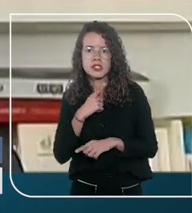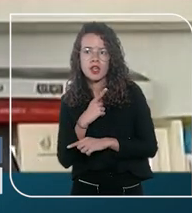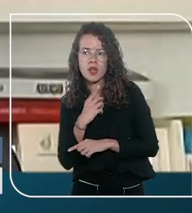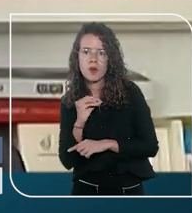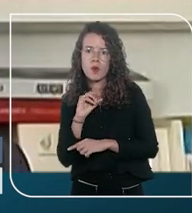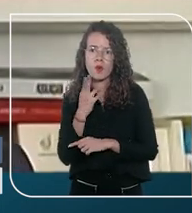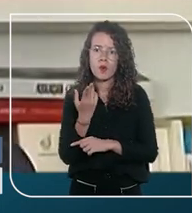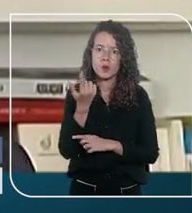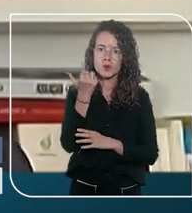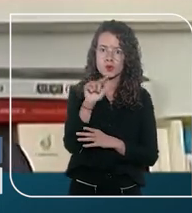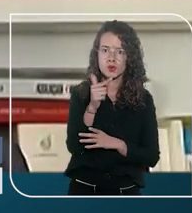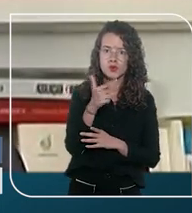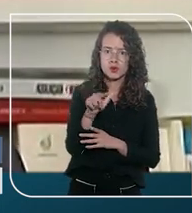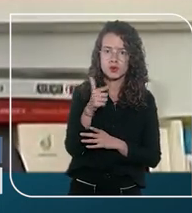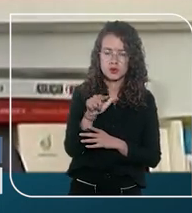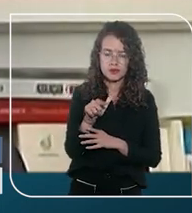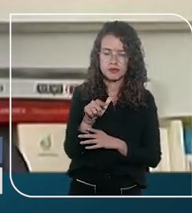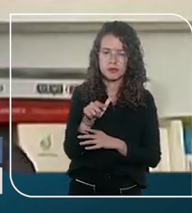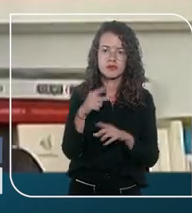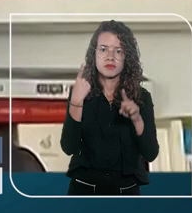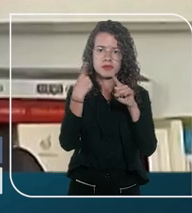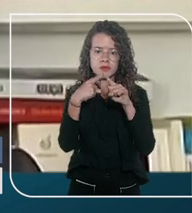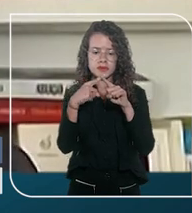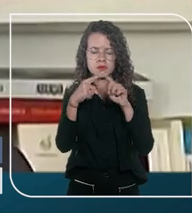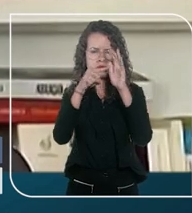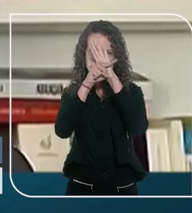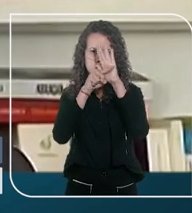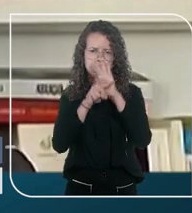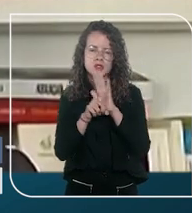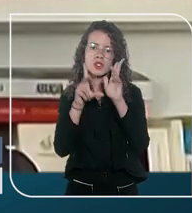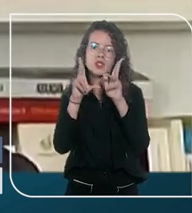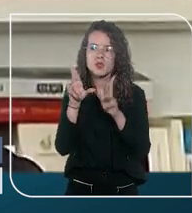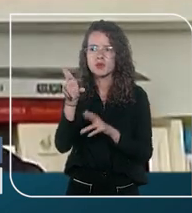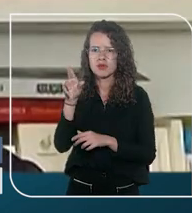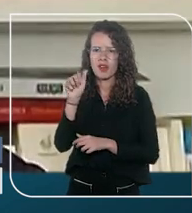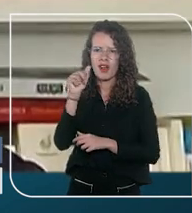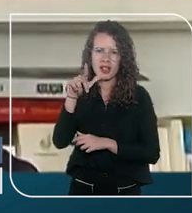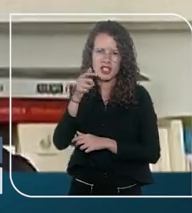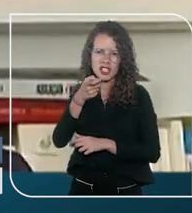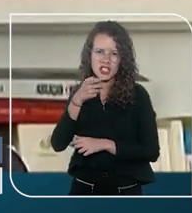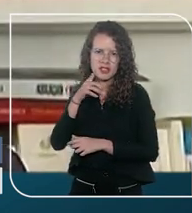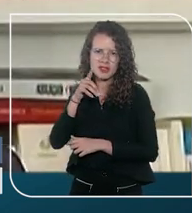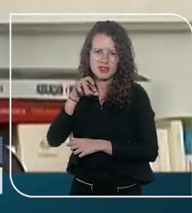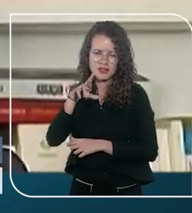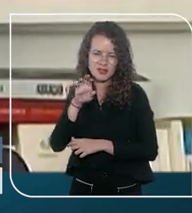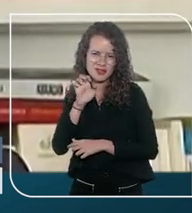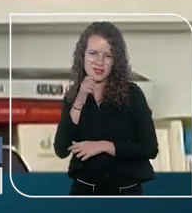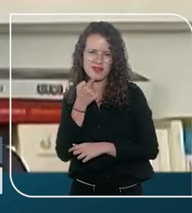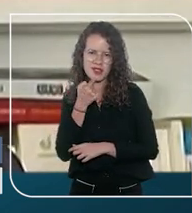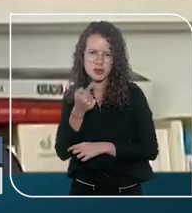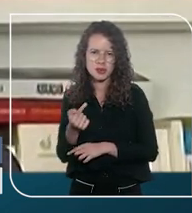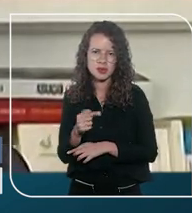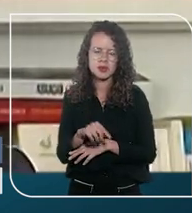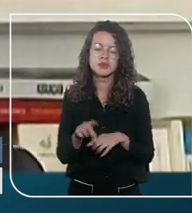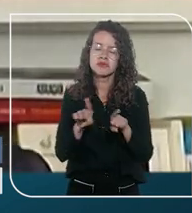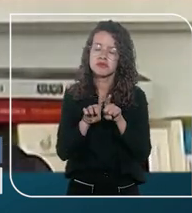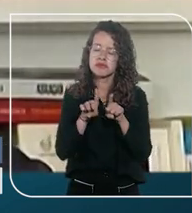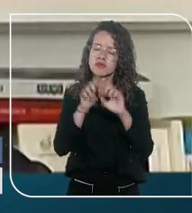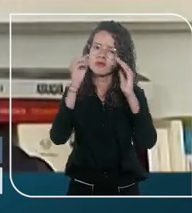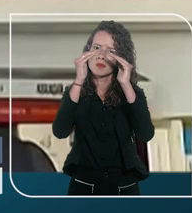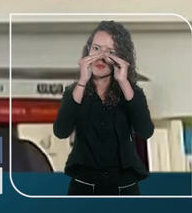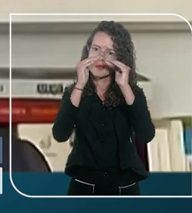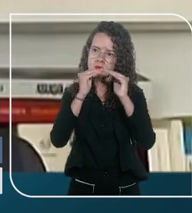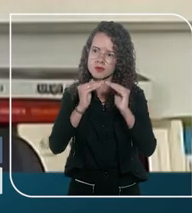da realização do cotejo analítico, né, como o querido Alexandre mencionou. E essa similitude também que deve ser demonstrada entre